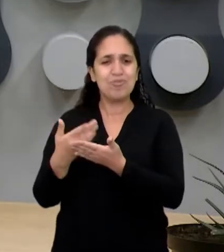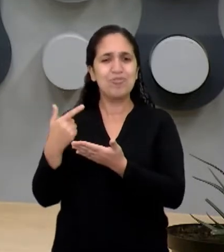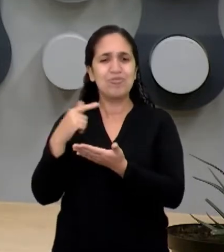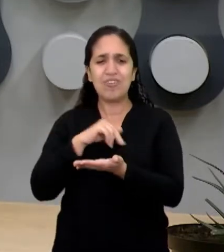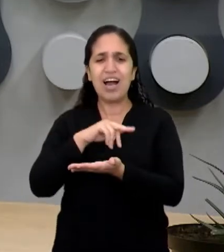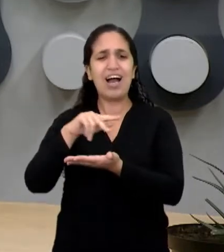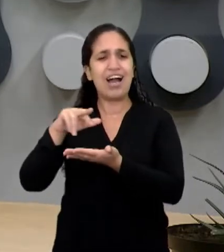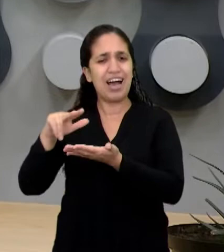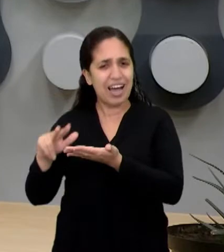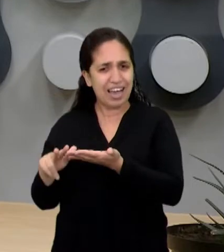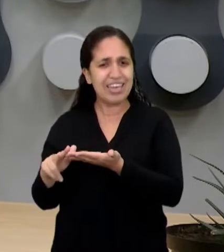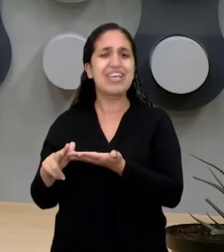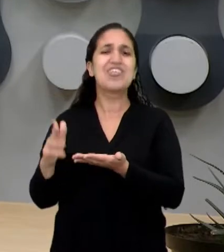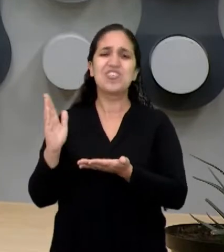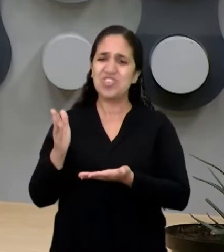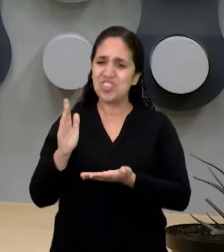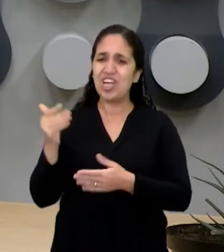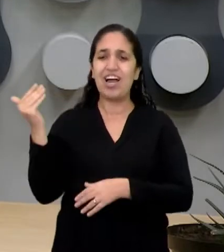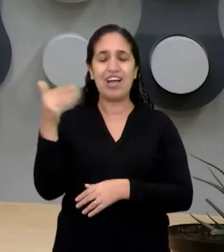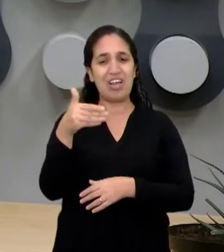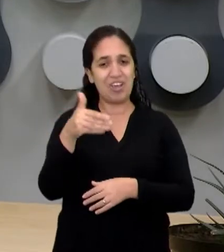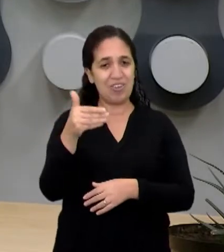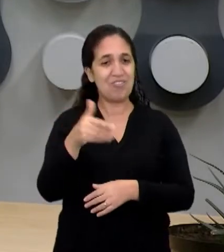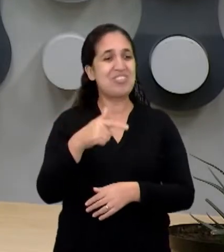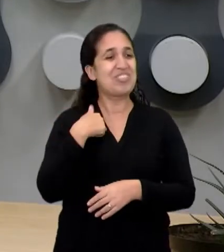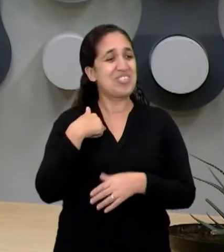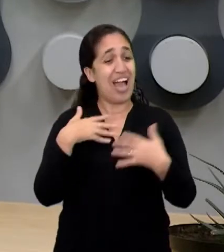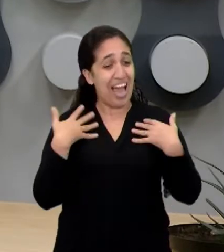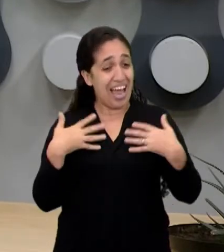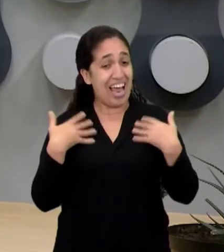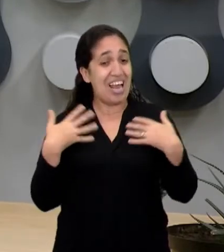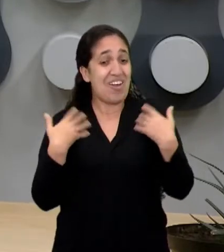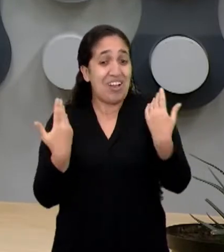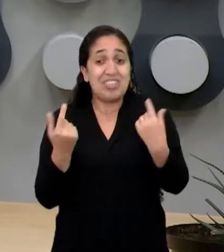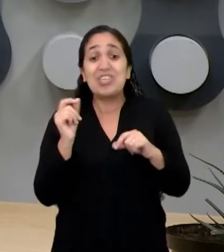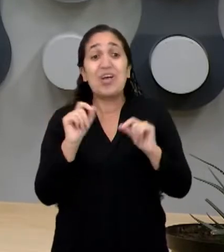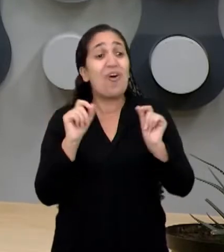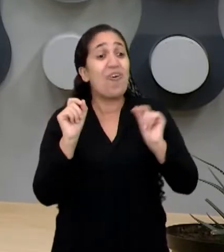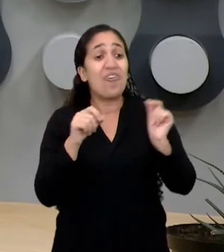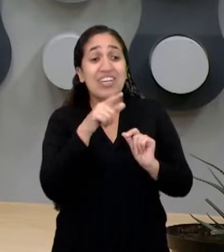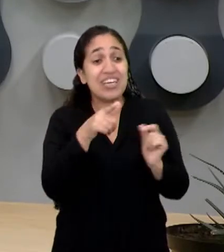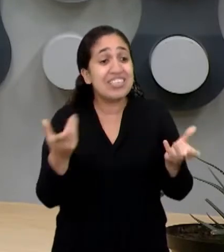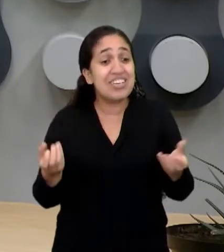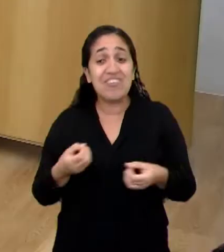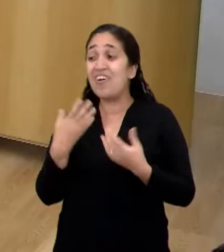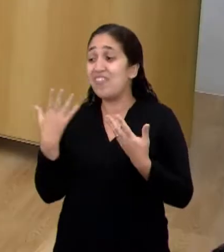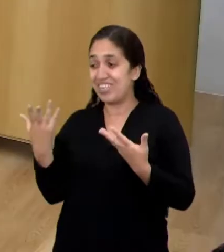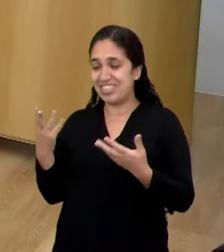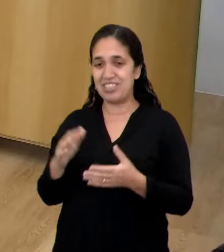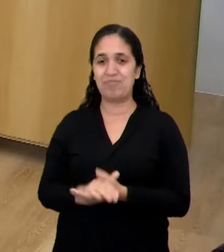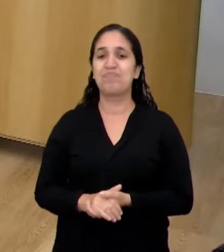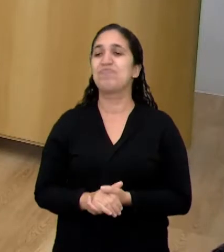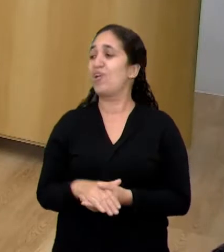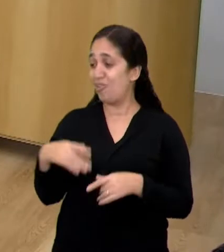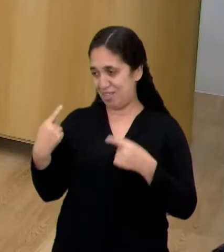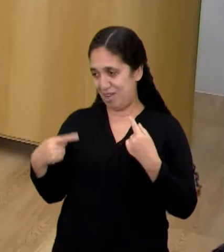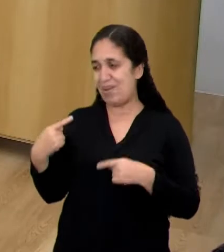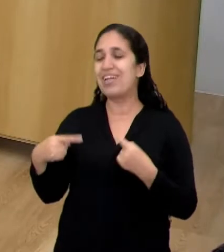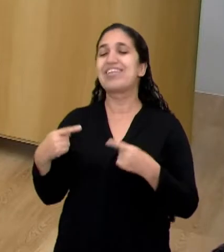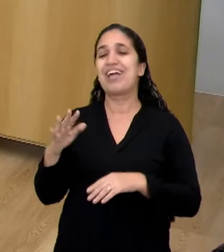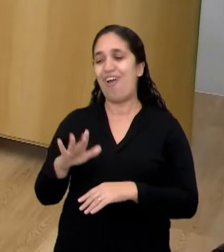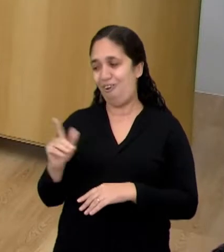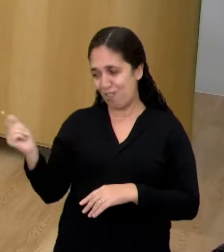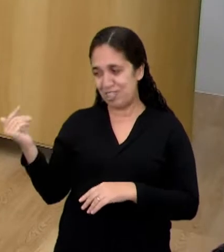já vi algumas vezes, né? Já veio. Uhum. Eu tô animada, vamos ver o que você tem aí pra gente. A gente vai debater muito aqui hoje, a sua participação vai